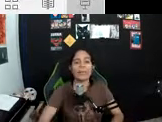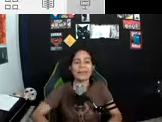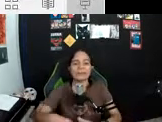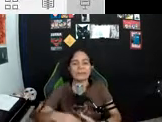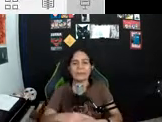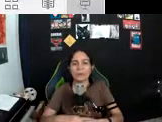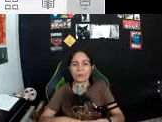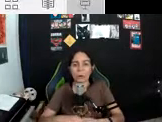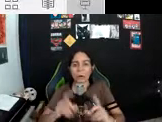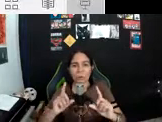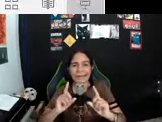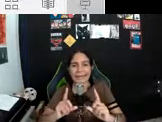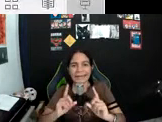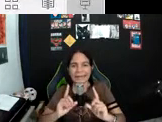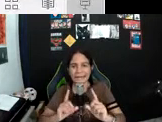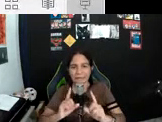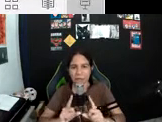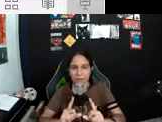têm a